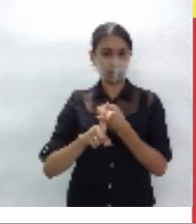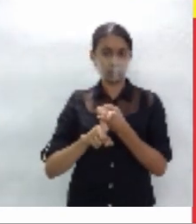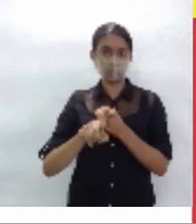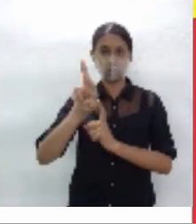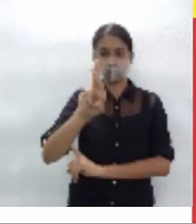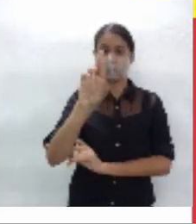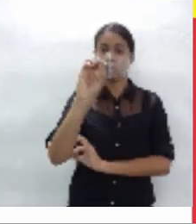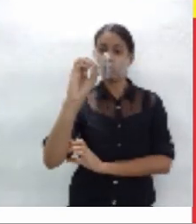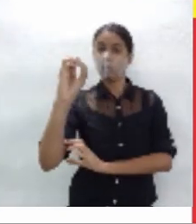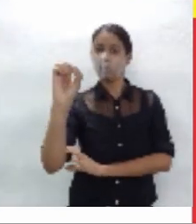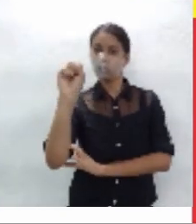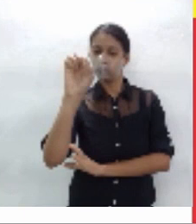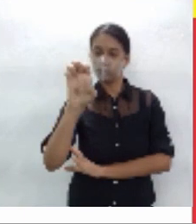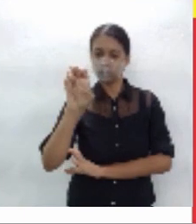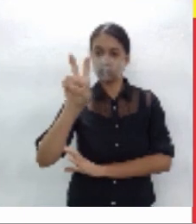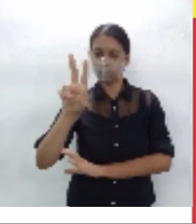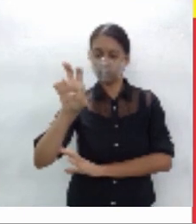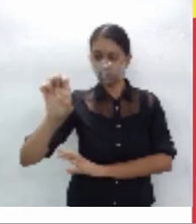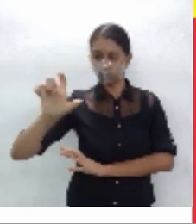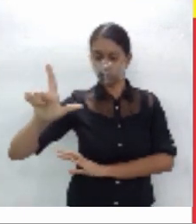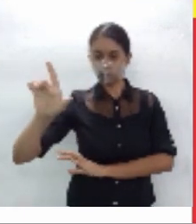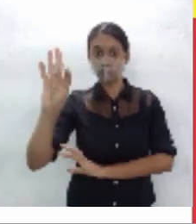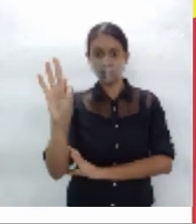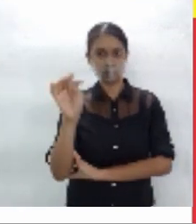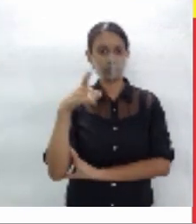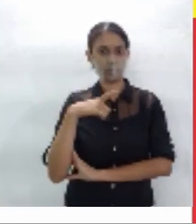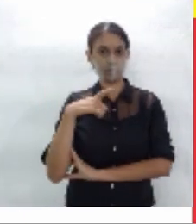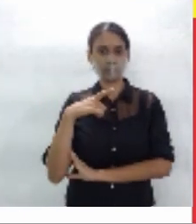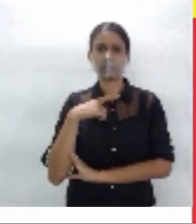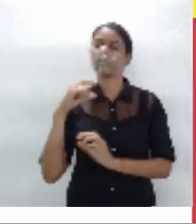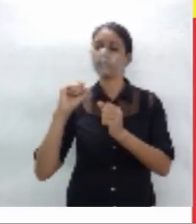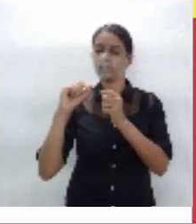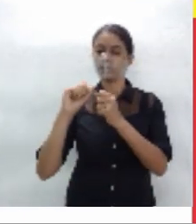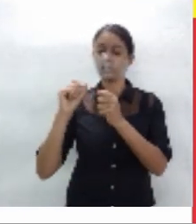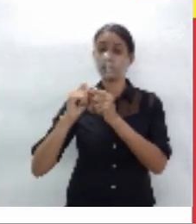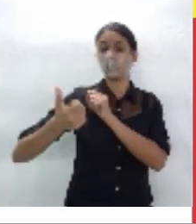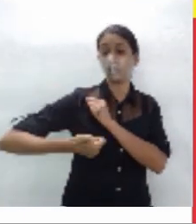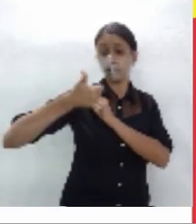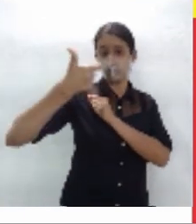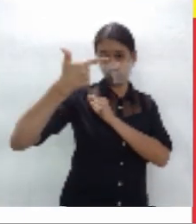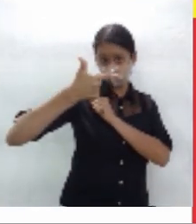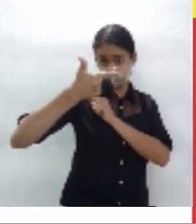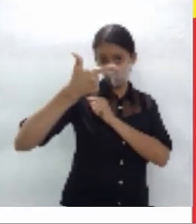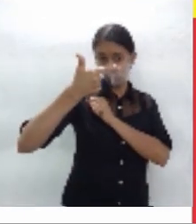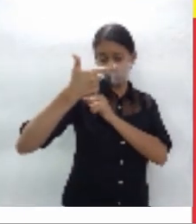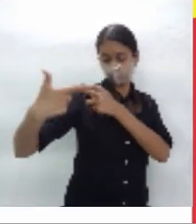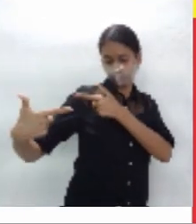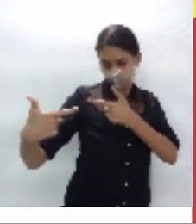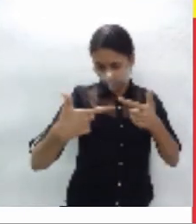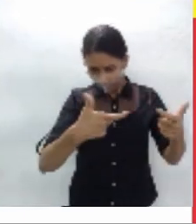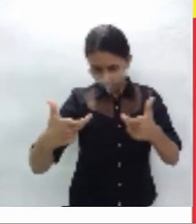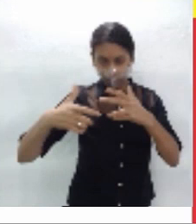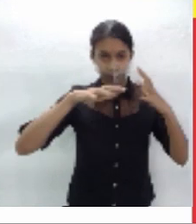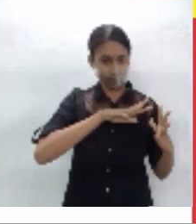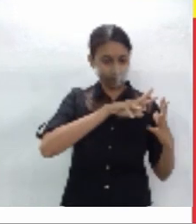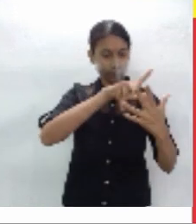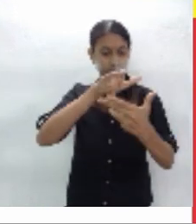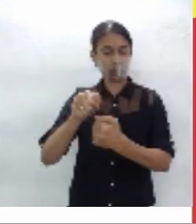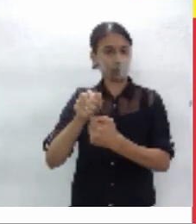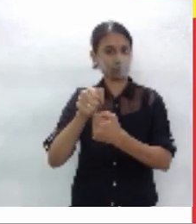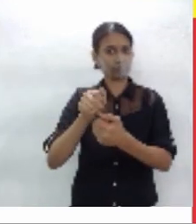Franklin Roosevelt, dos Estados Unidos. Foram os grandes causadores da Segunda Guerra Mundial, né?